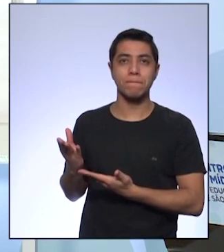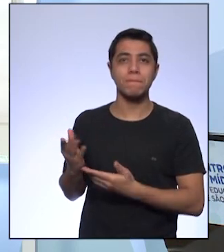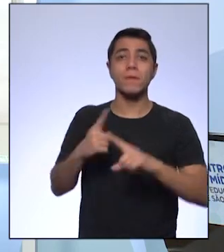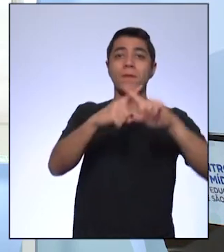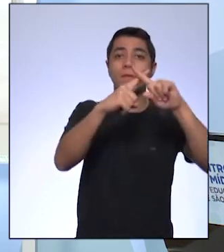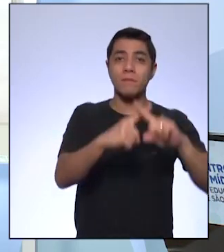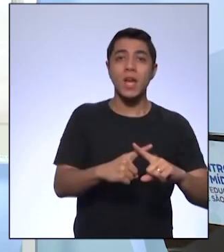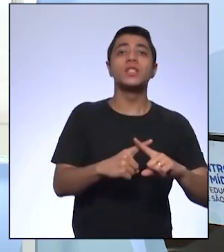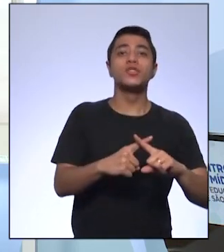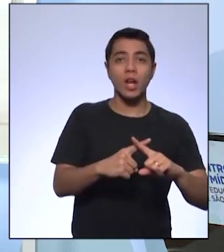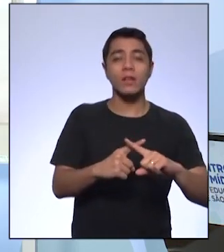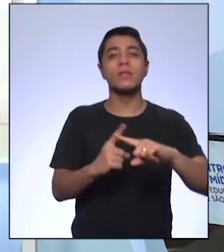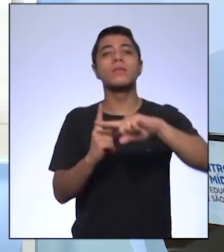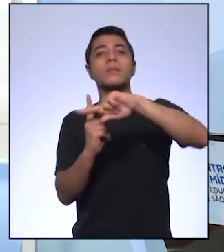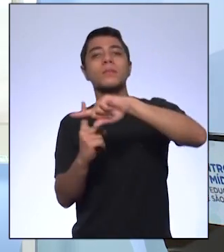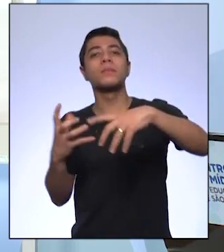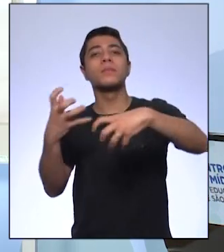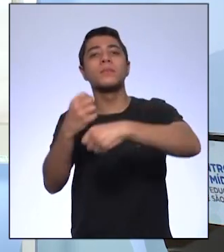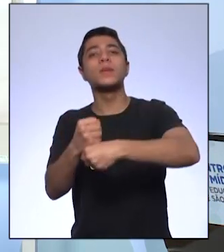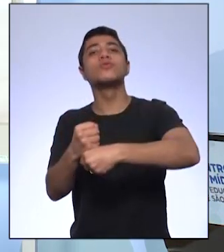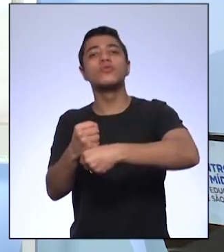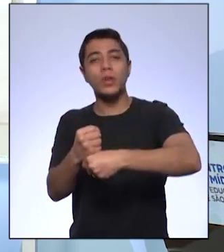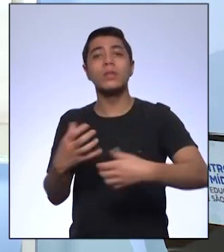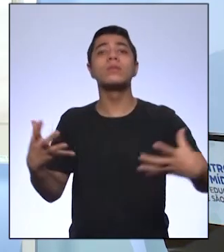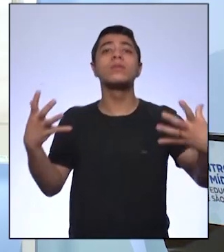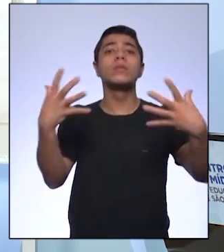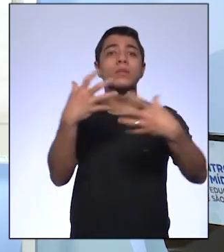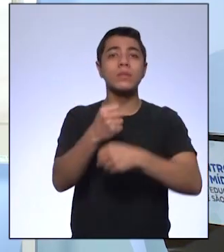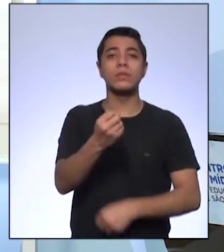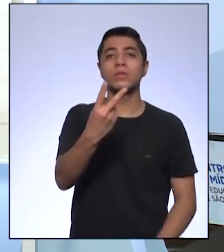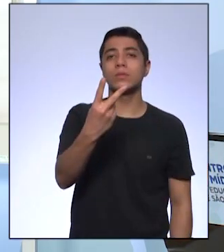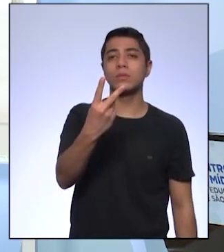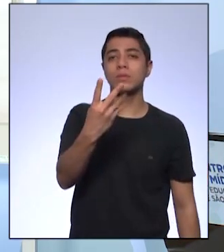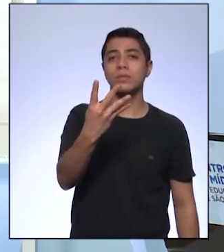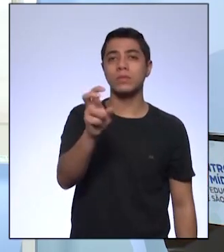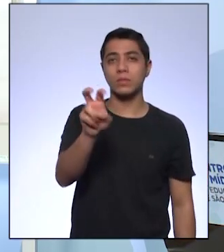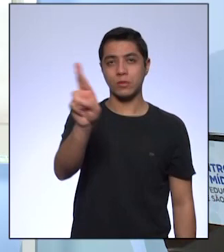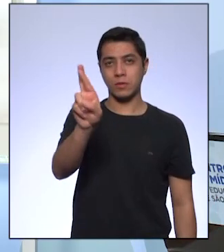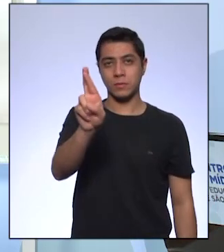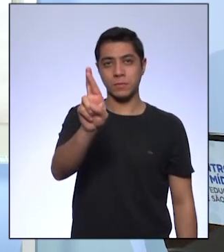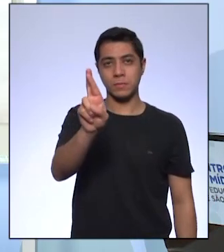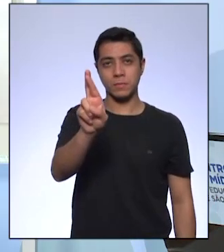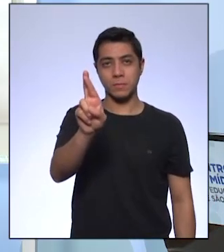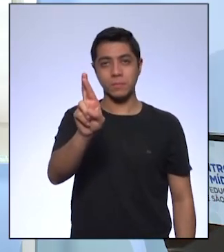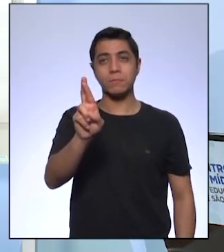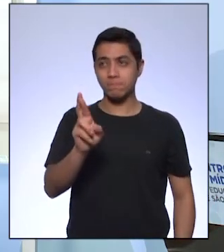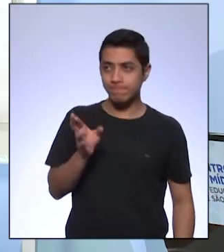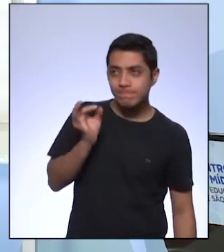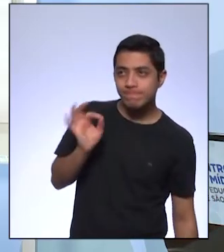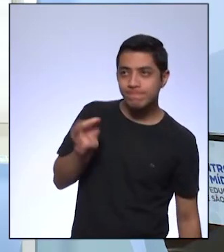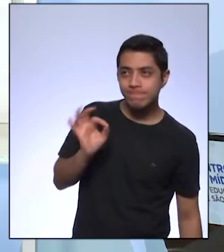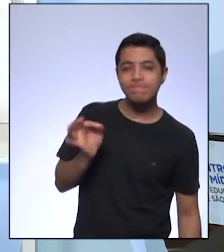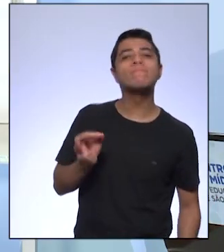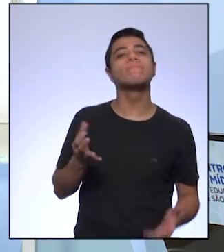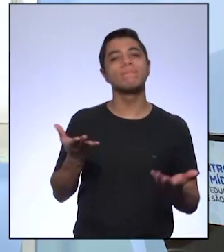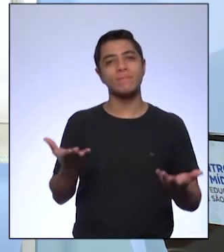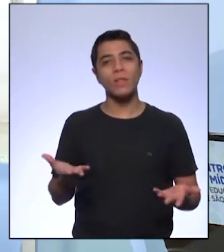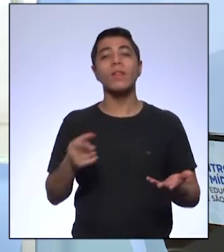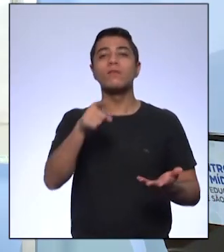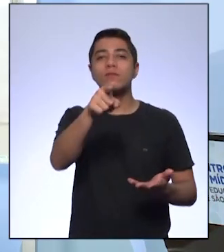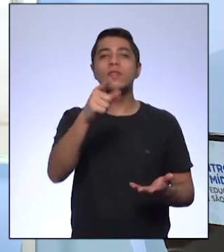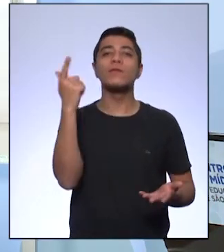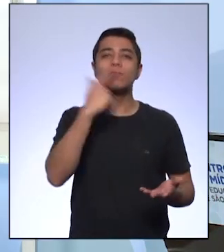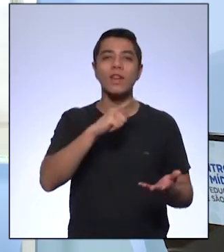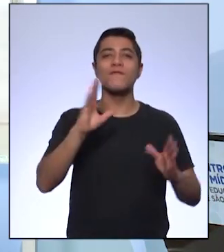245 reais essa conta. certo. Ok, R$ 245 reais, e aí você vai ter a sua festa junina e